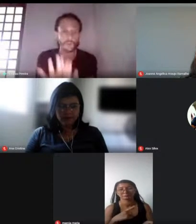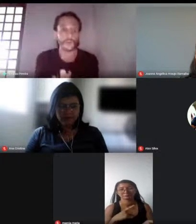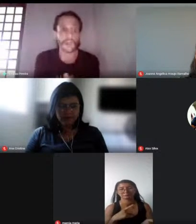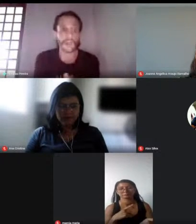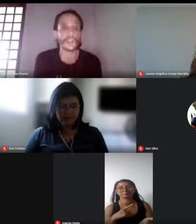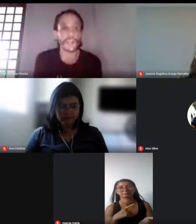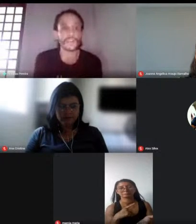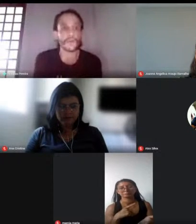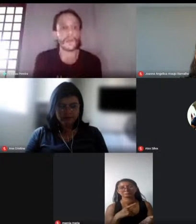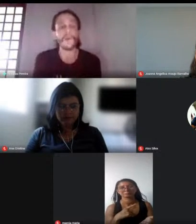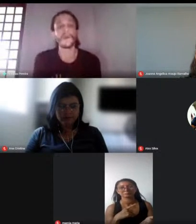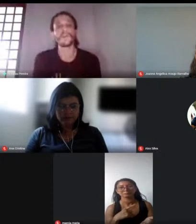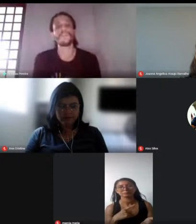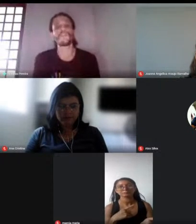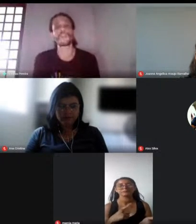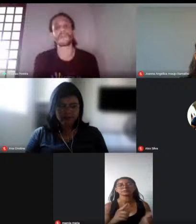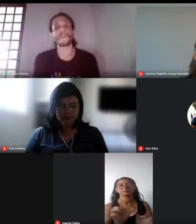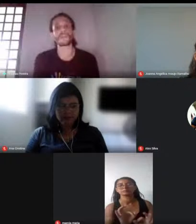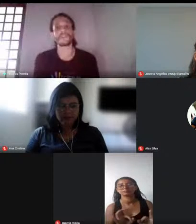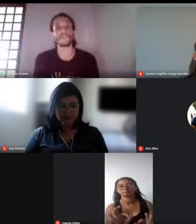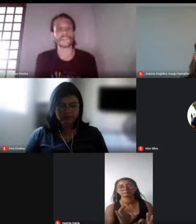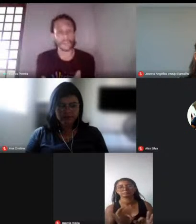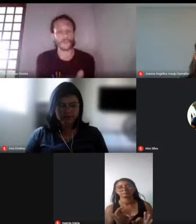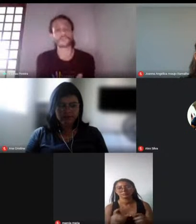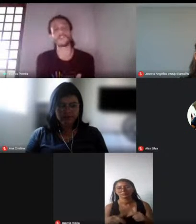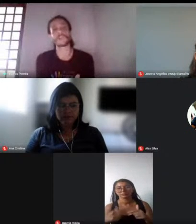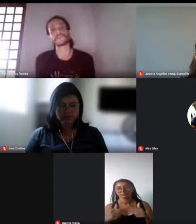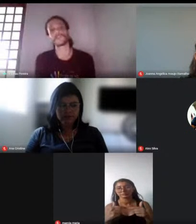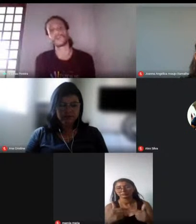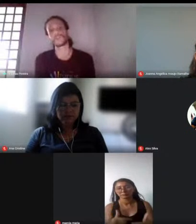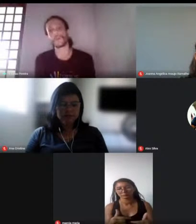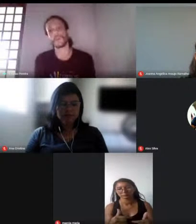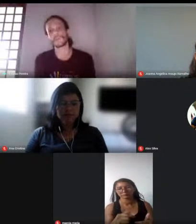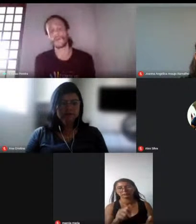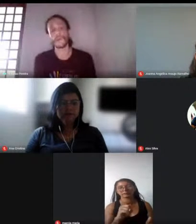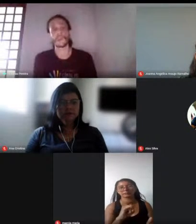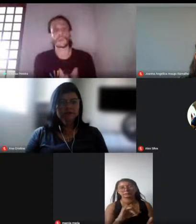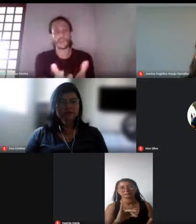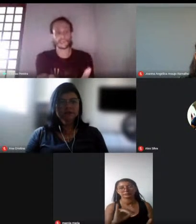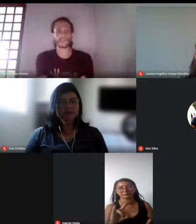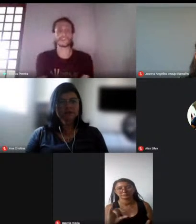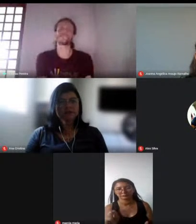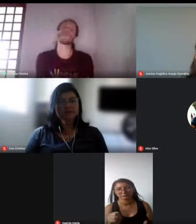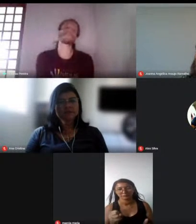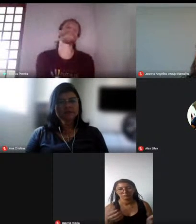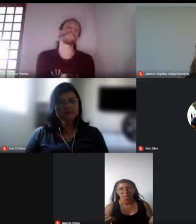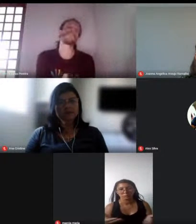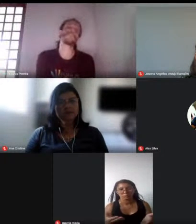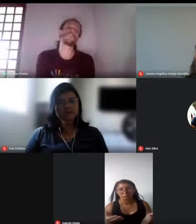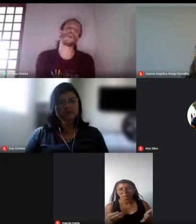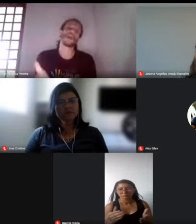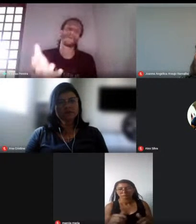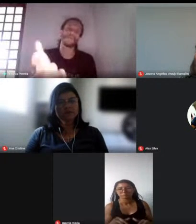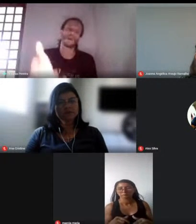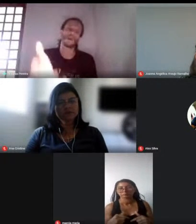de enfrentamento à sífilis que é importante que as pessoas conheçam e que esses esforços que hoje a Paraíba, né,